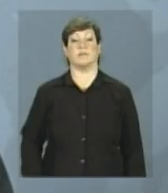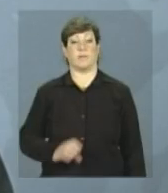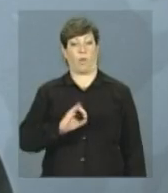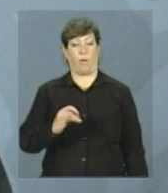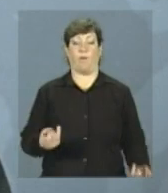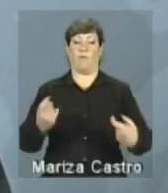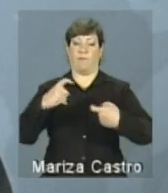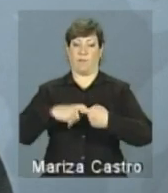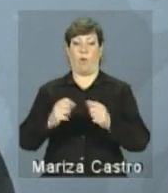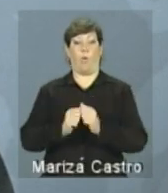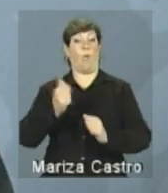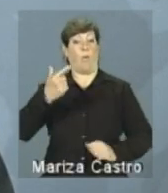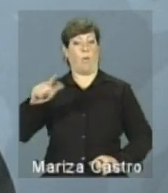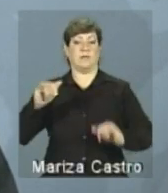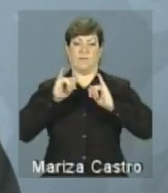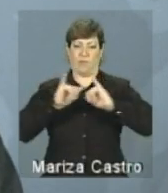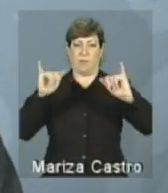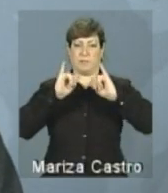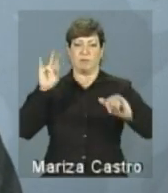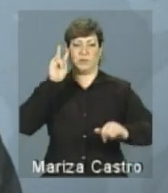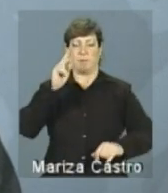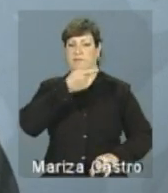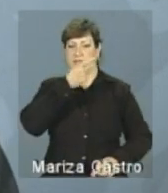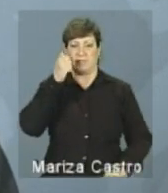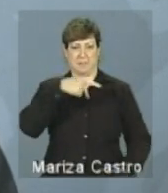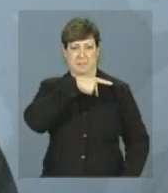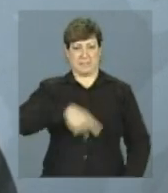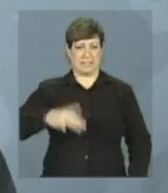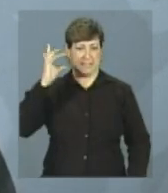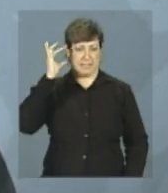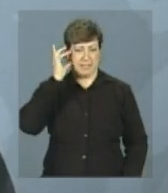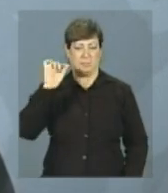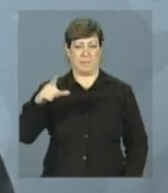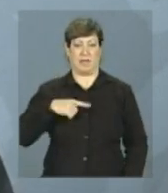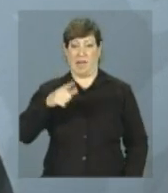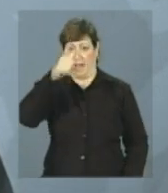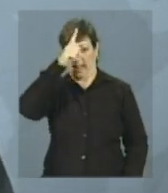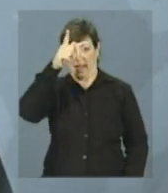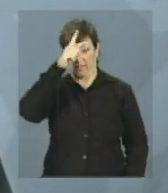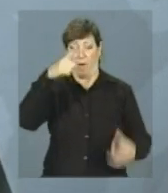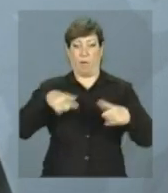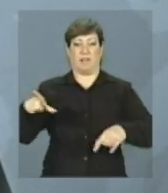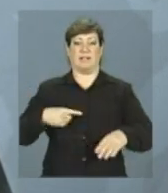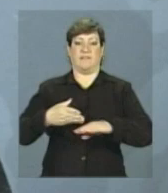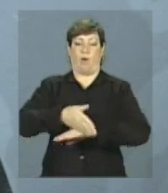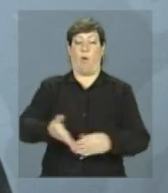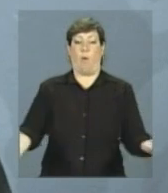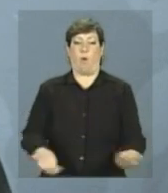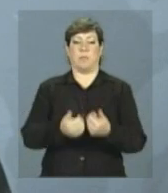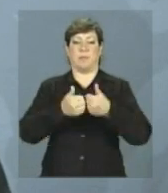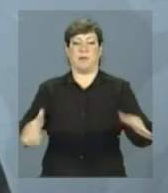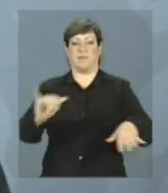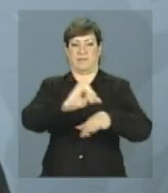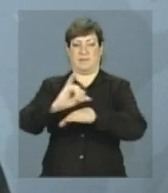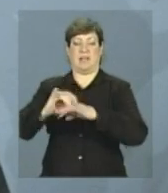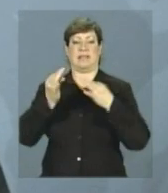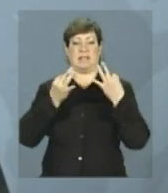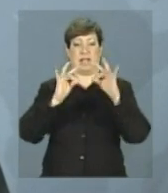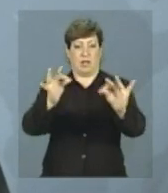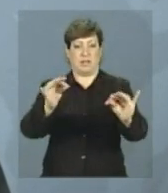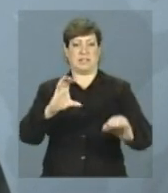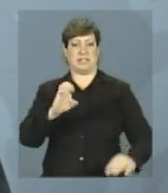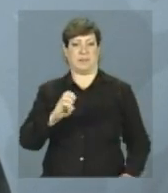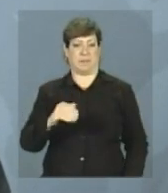Olá, voltamos com outras informações sobre a visita da presidenta Dilma Rousseff à Alemanha, onde participa hoje da abertura da Feira de